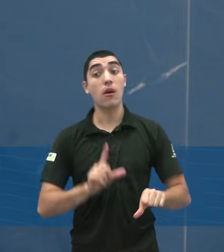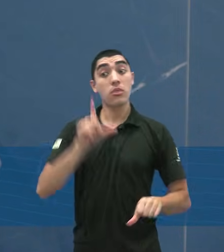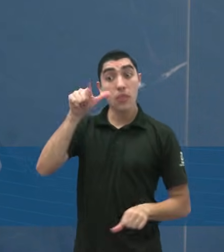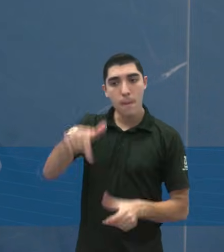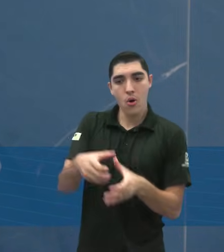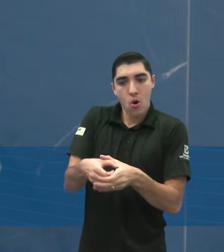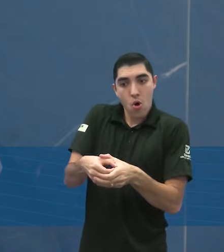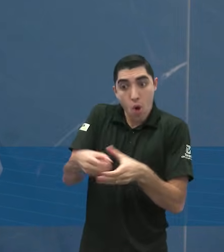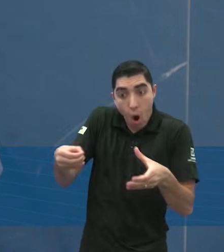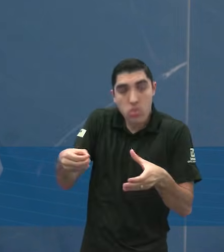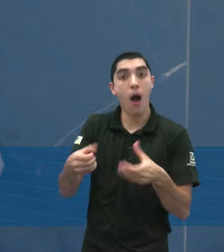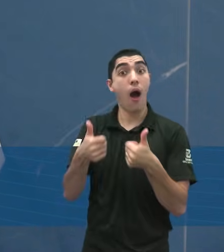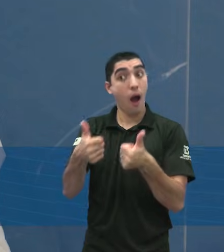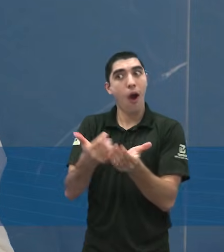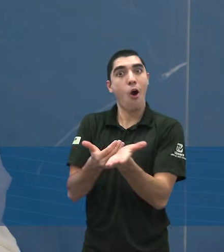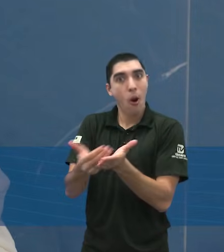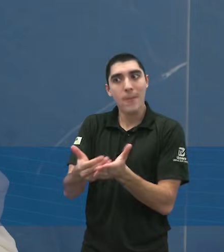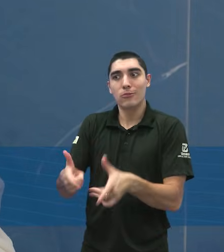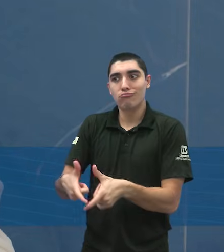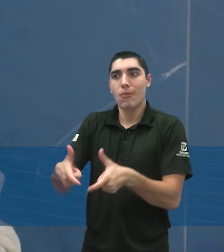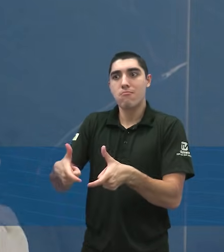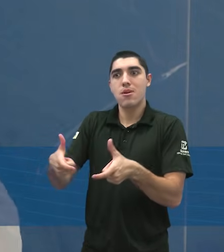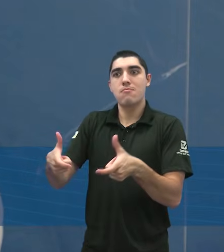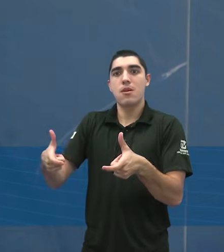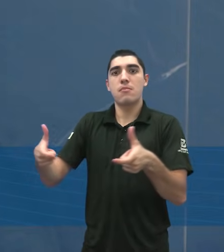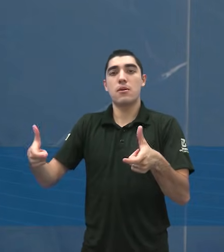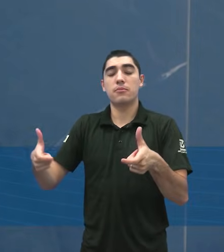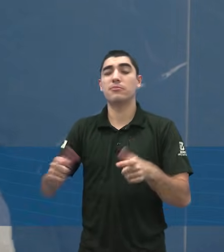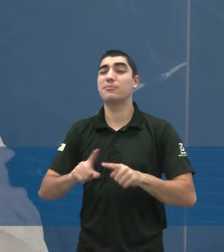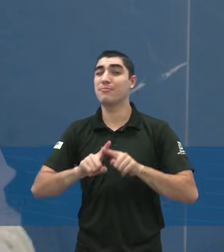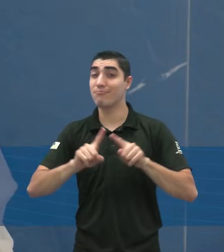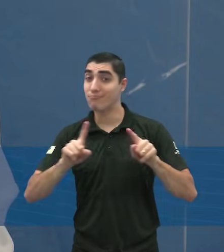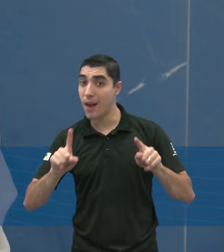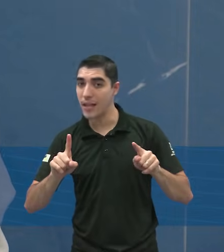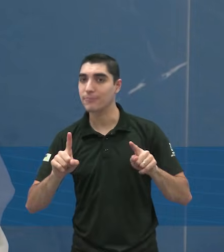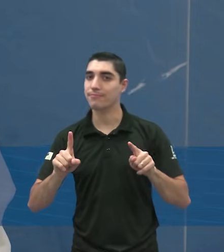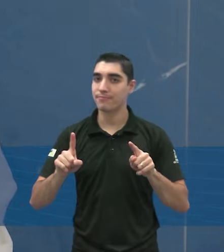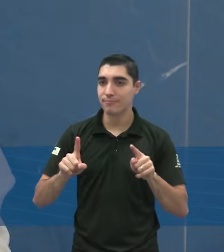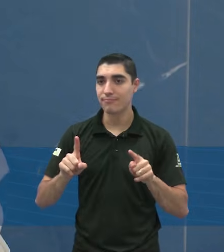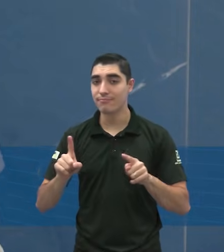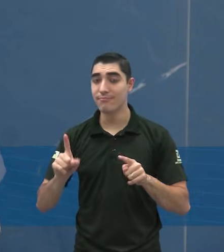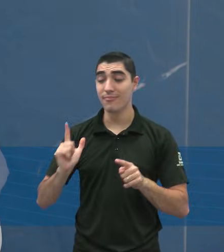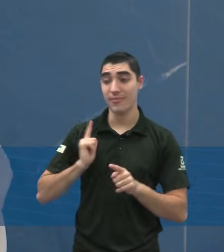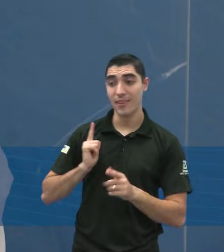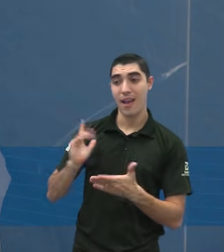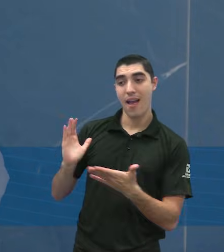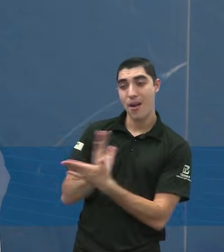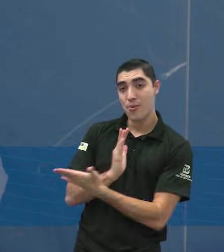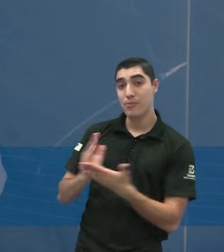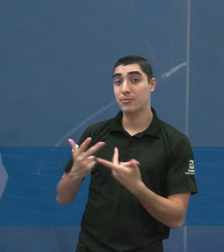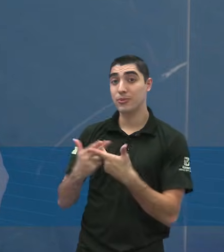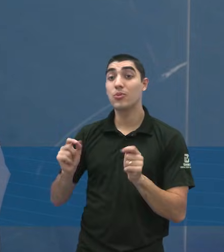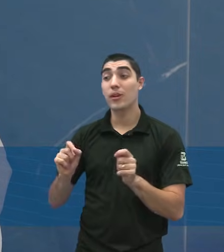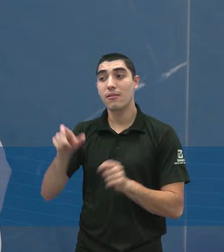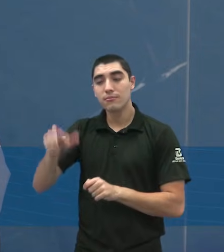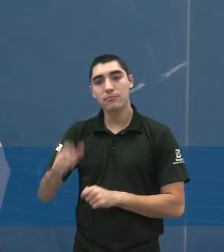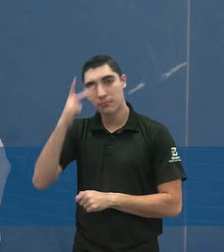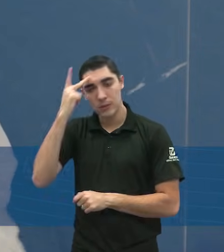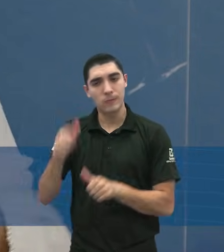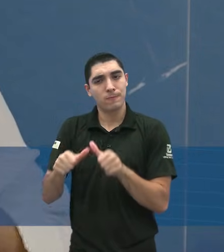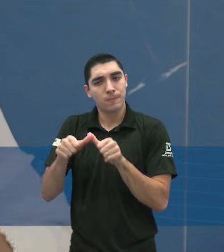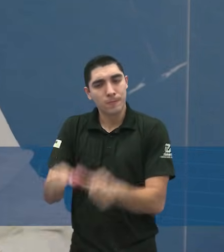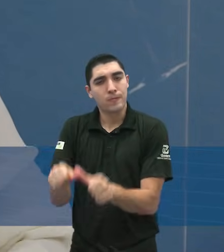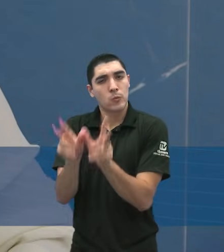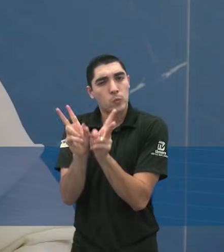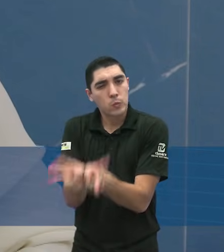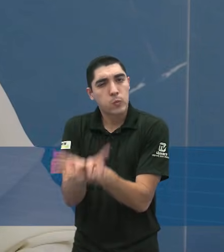começou a ter esse acesso, mas aí começam a surgir outras questões, que é da permanência estudantil. Né?